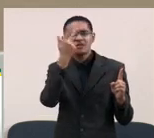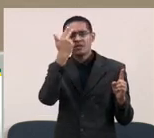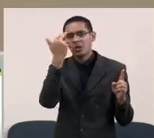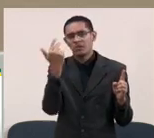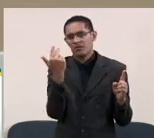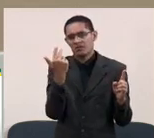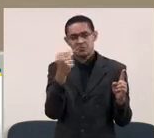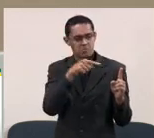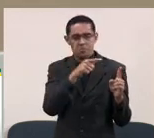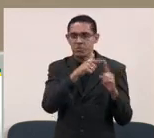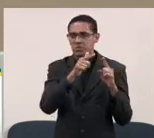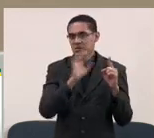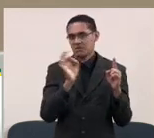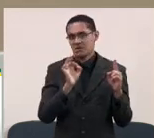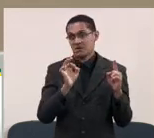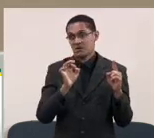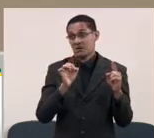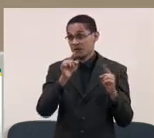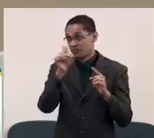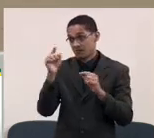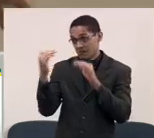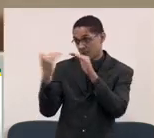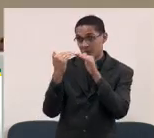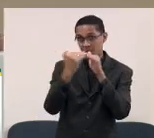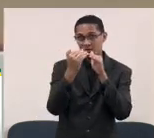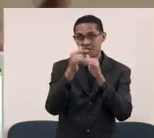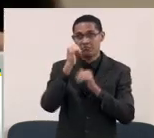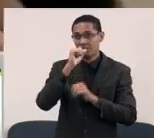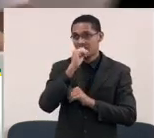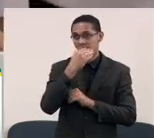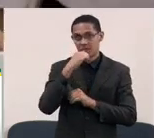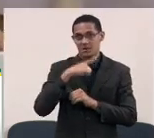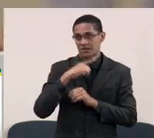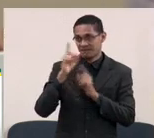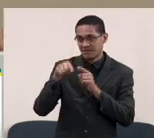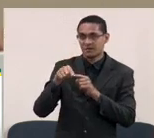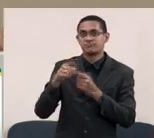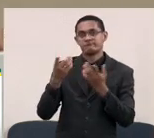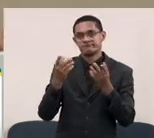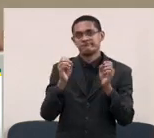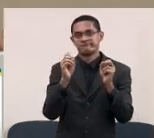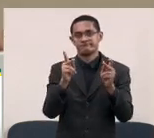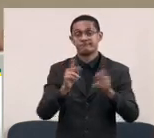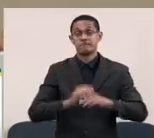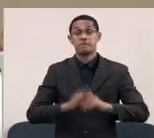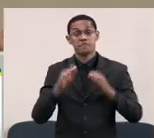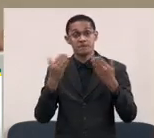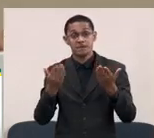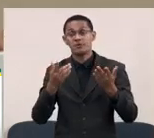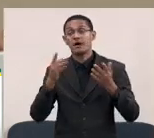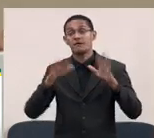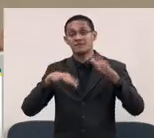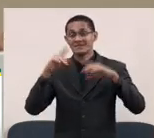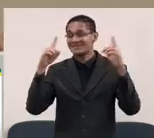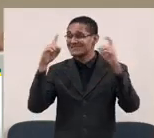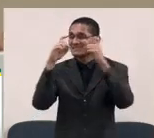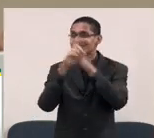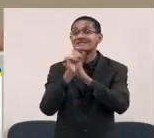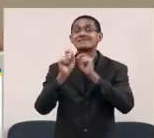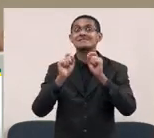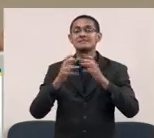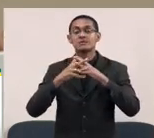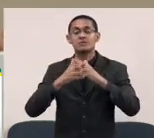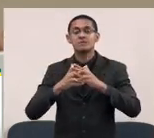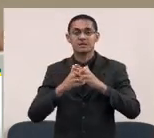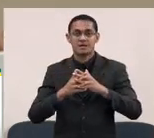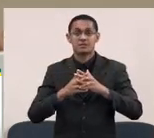não. Não é verdade, mães, pais, avós? E isso dificulta, por incrível que pareça, o